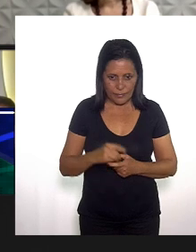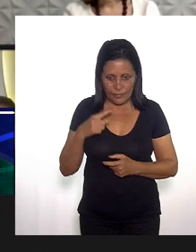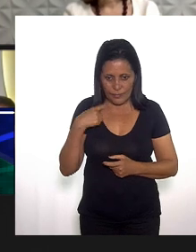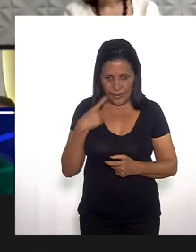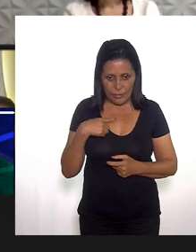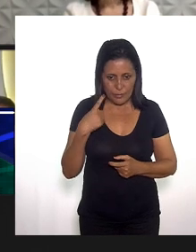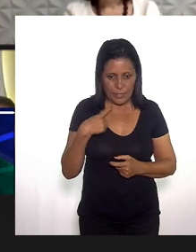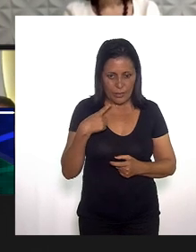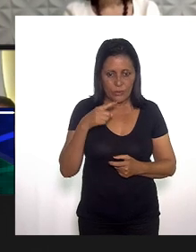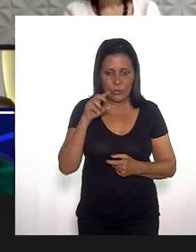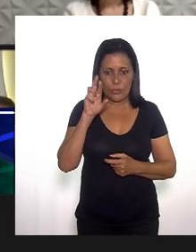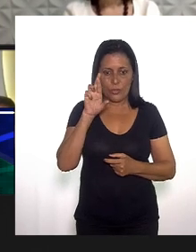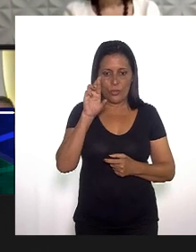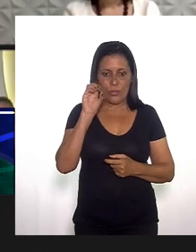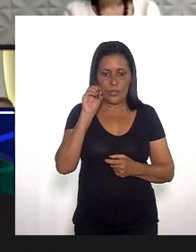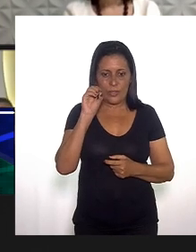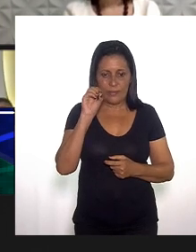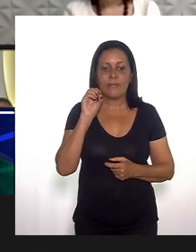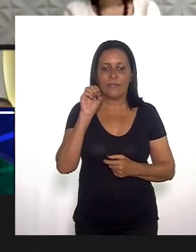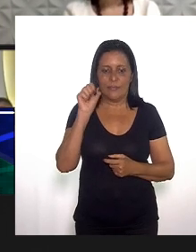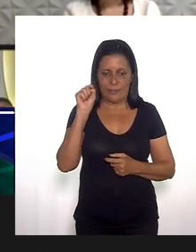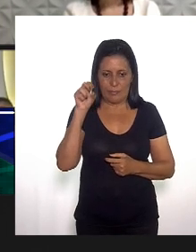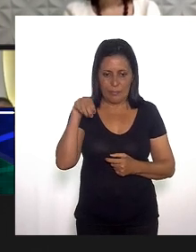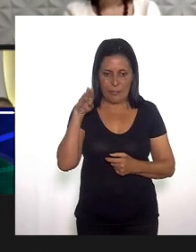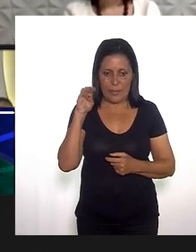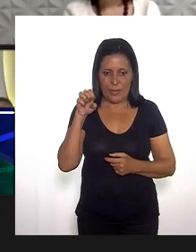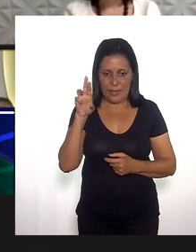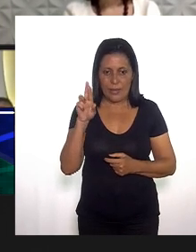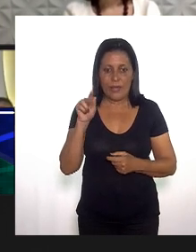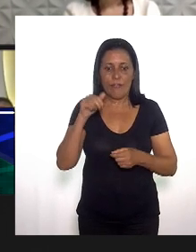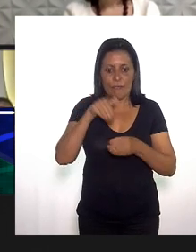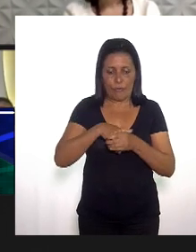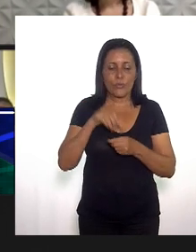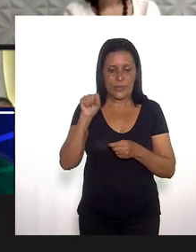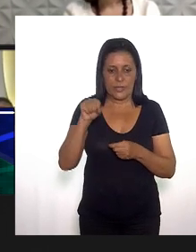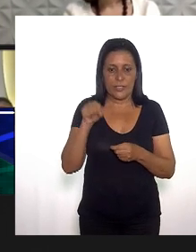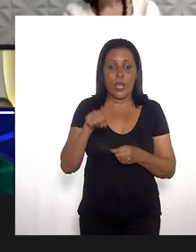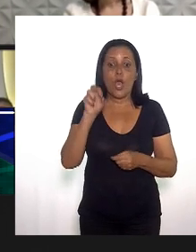Deputado Rosenberg Reis votou sim no grupo. Deputado Rubens Bontempo.